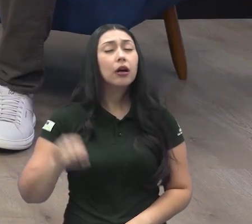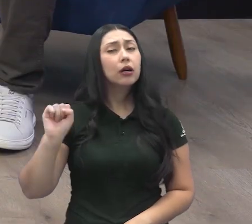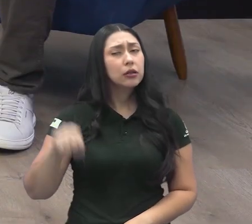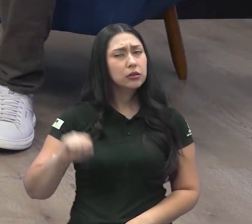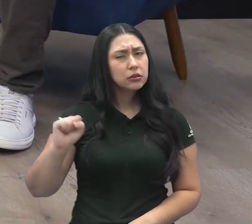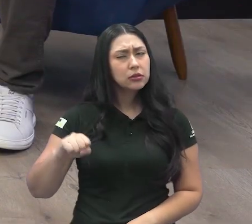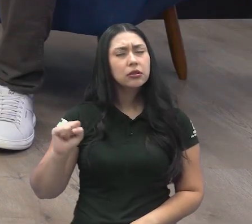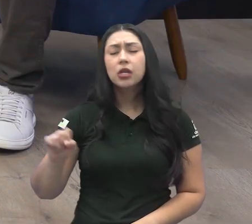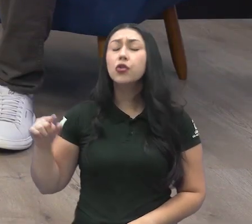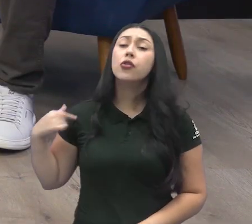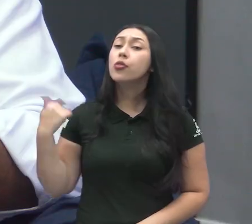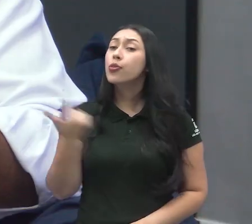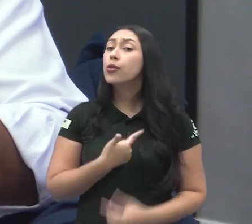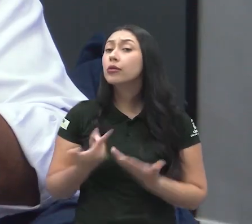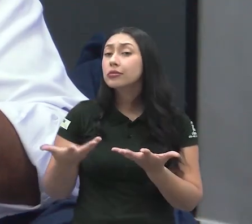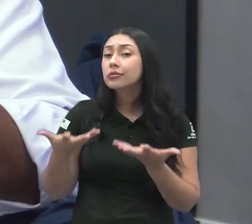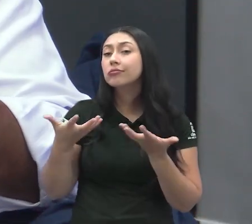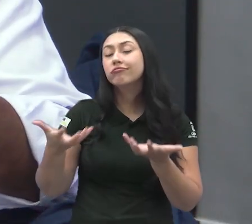sempre está buscando